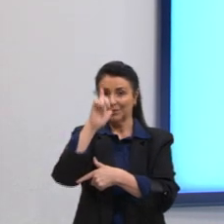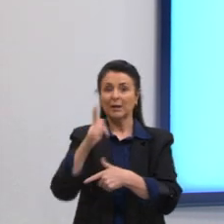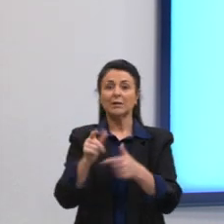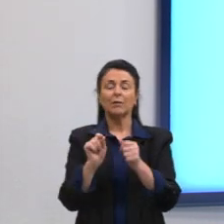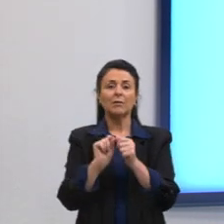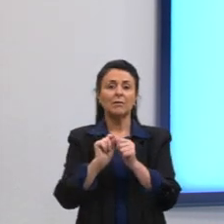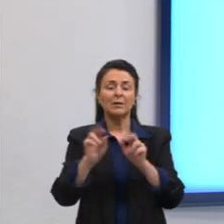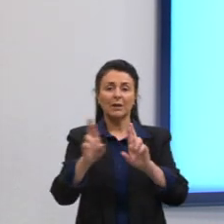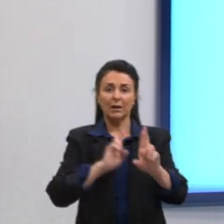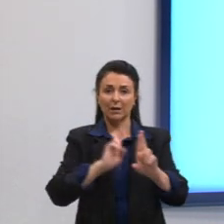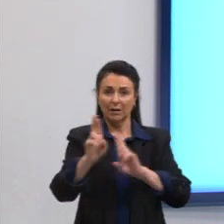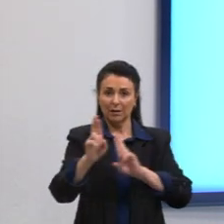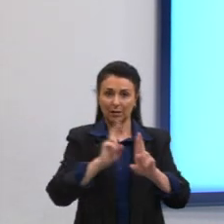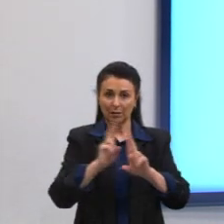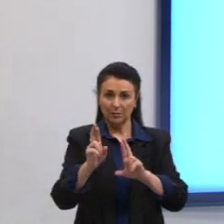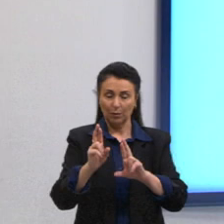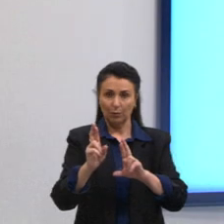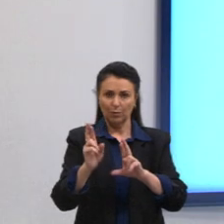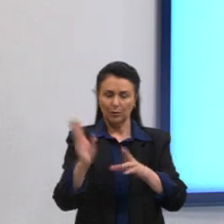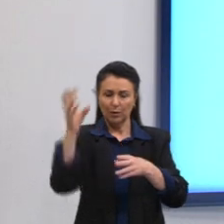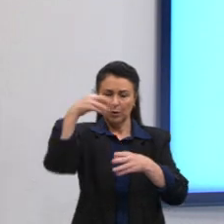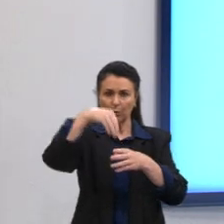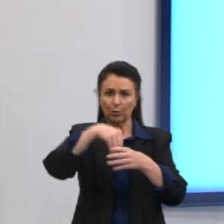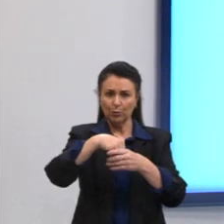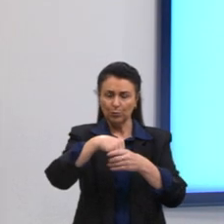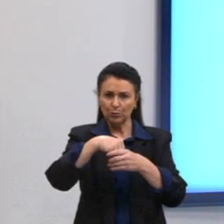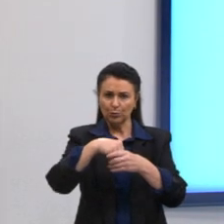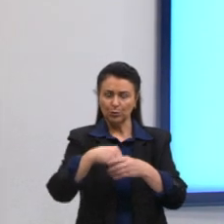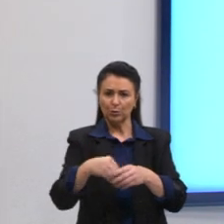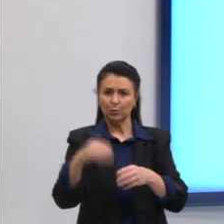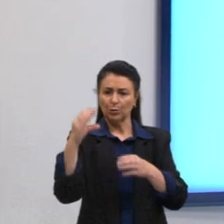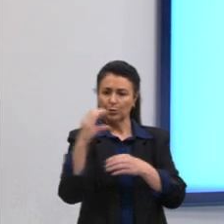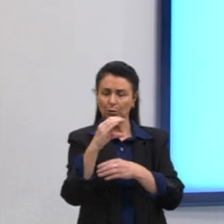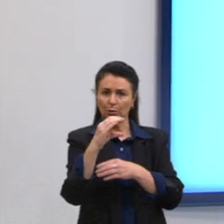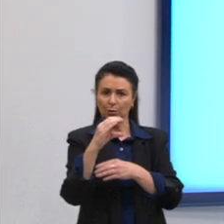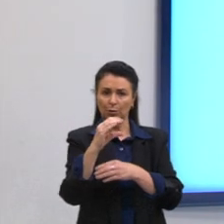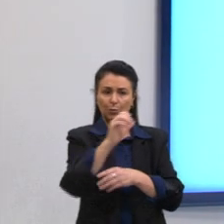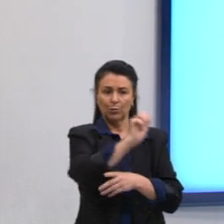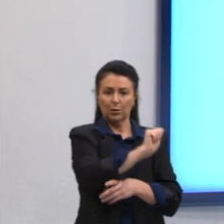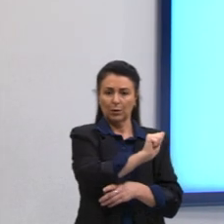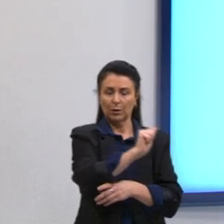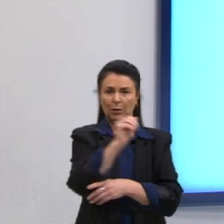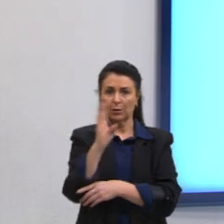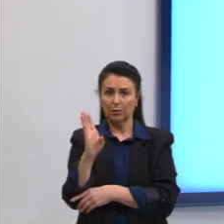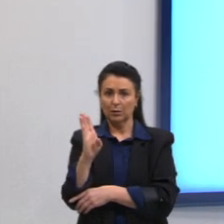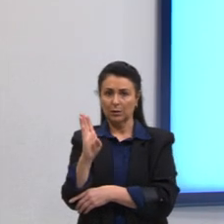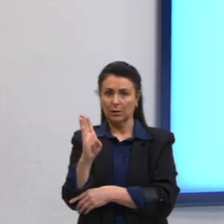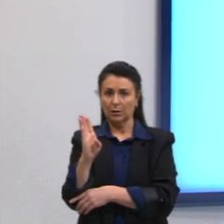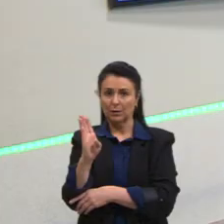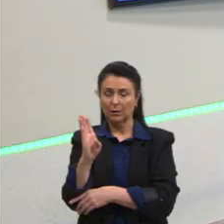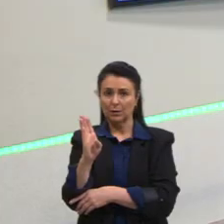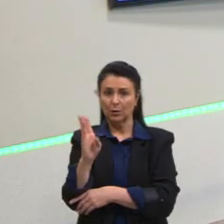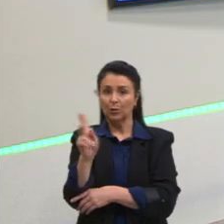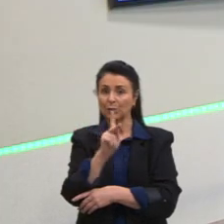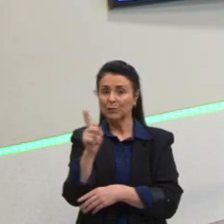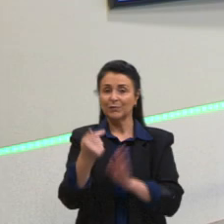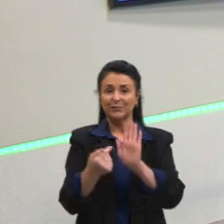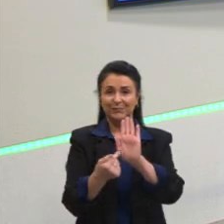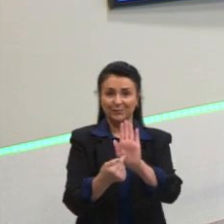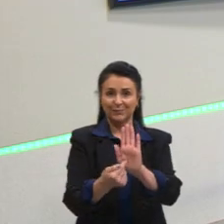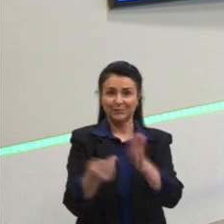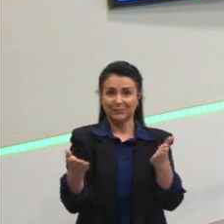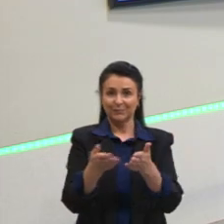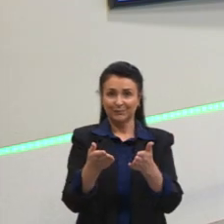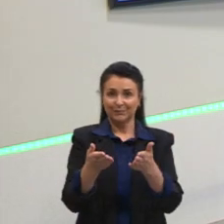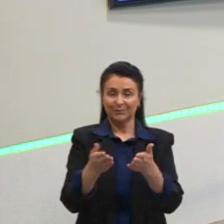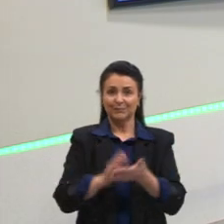a relação de estar contido ou não está conseguindo de evento eu vou tá vindo então para o quadro apagar o